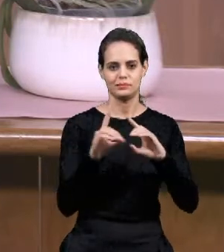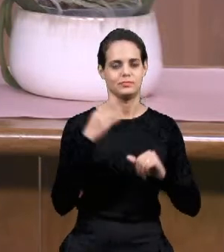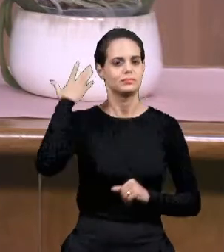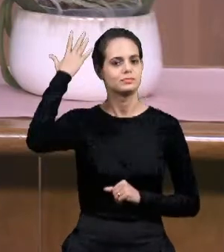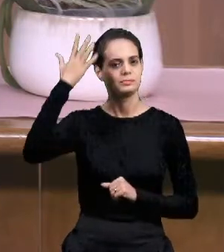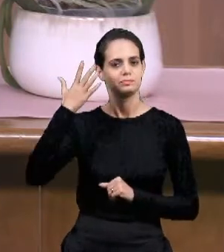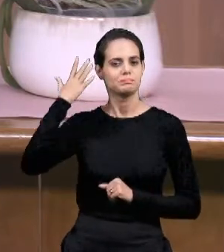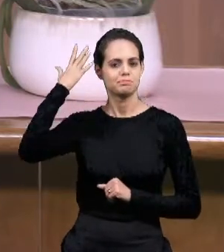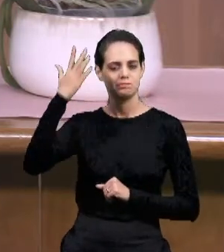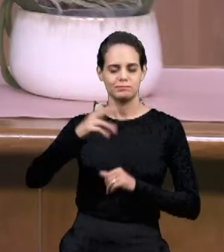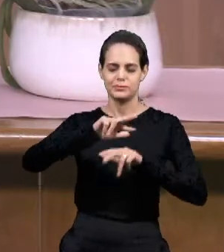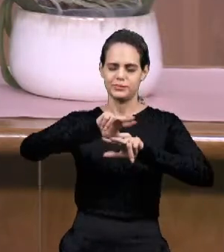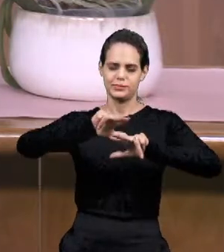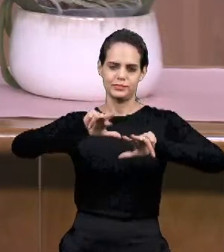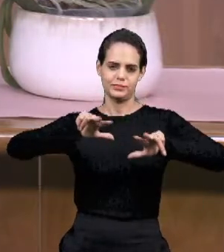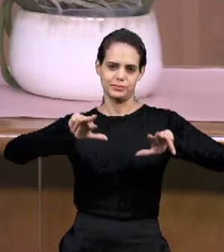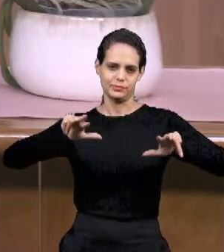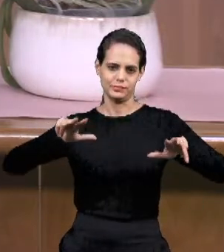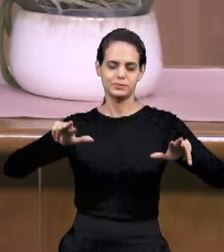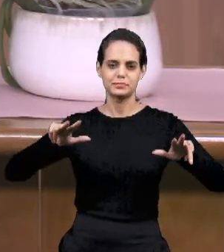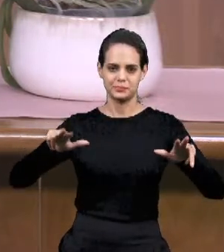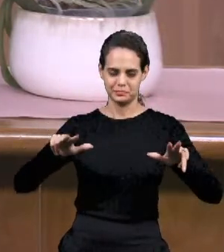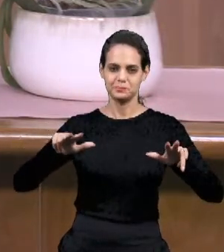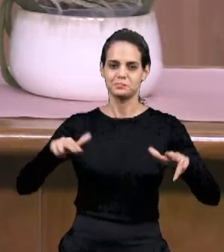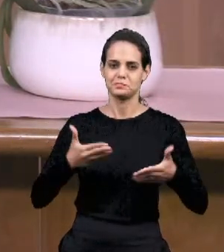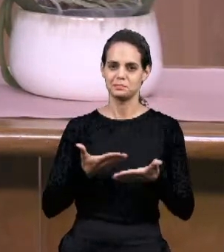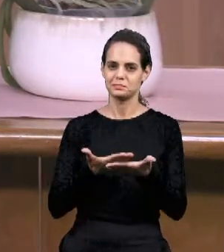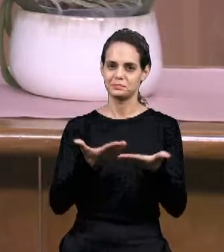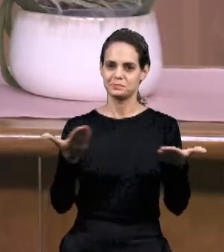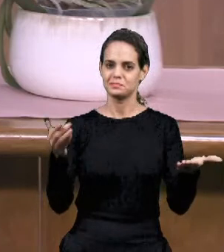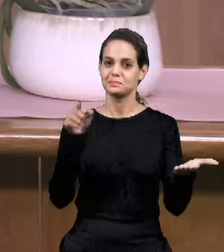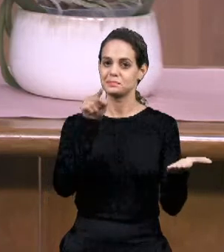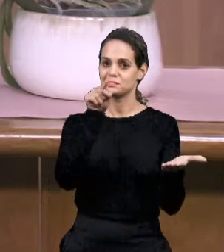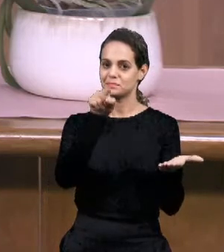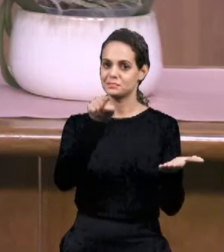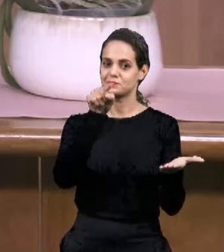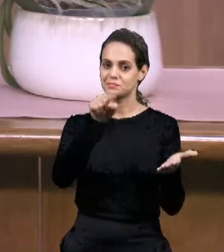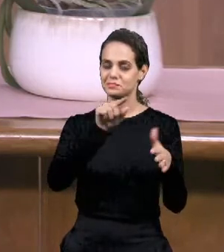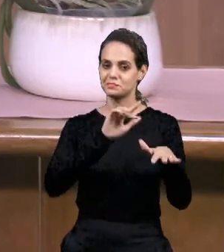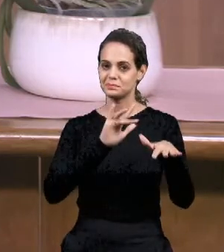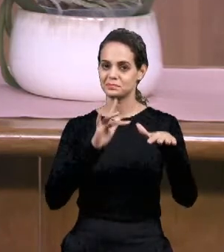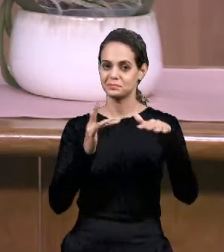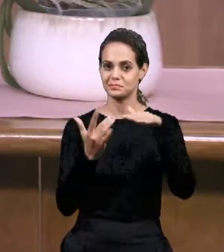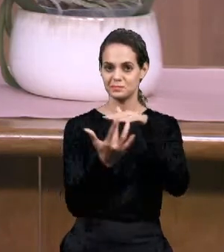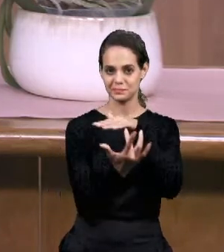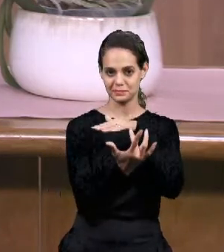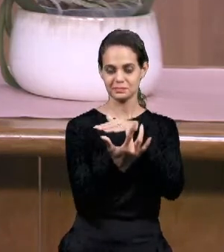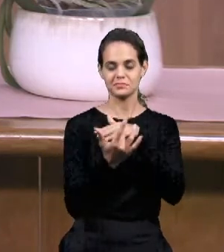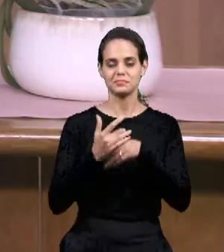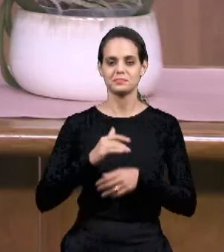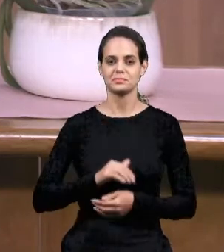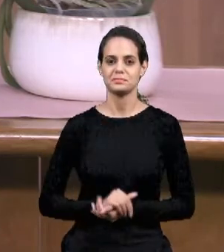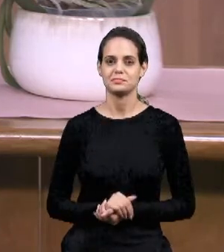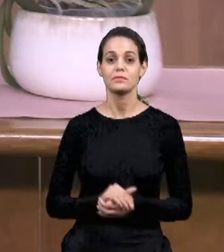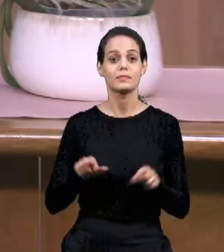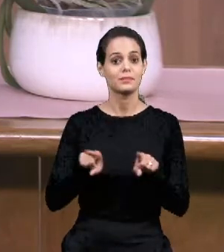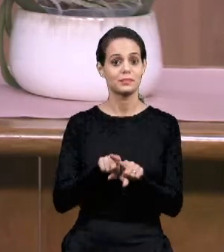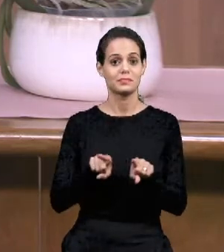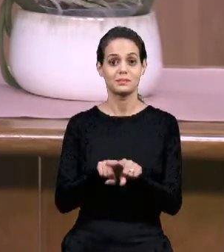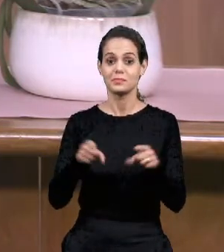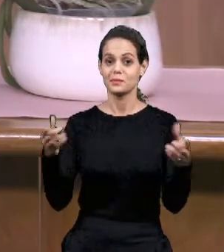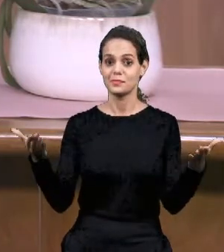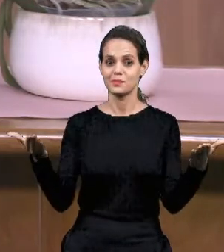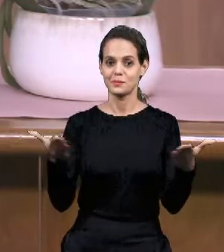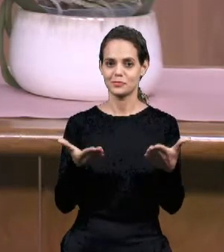louvores, enfim, tudo aquilo que está sempre disponível para você nas nossas plataformas digitais. E nós hoje